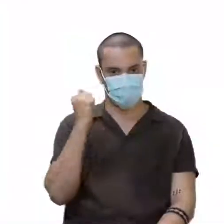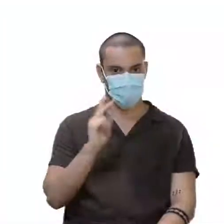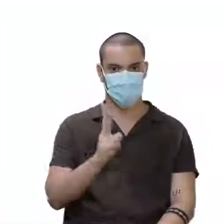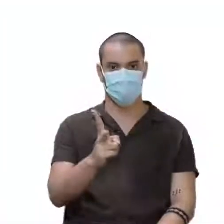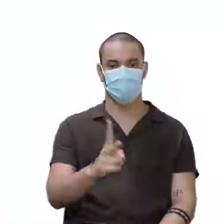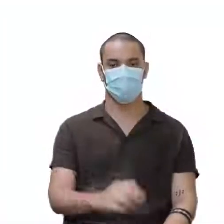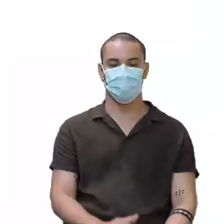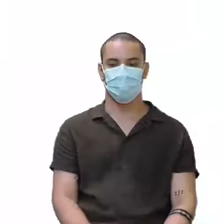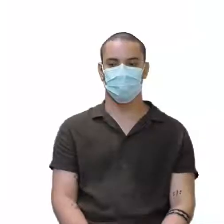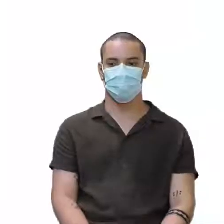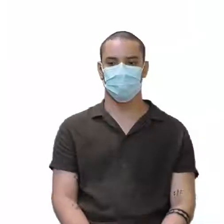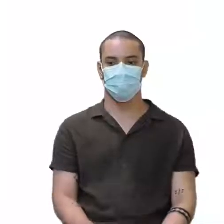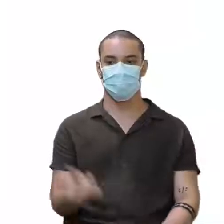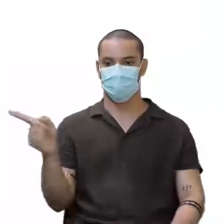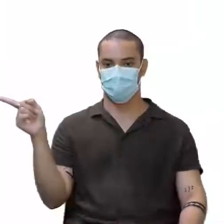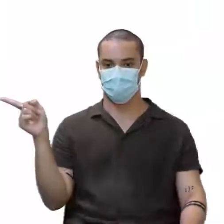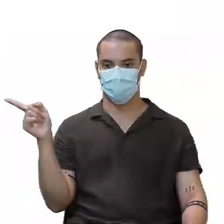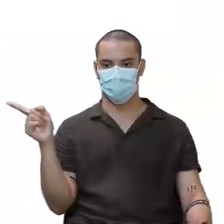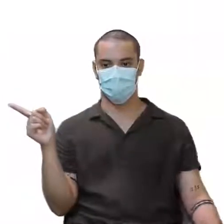seguindo? Olha lá no quadro.